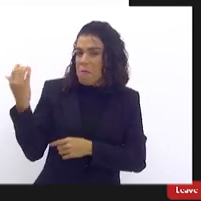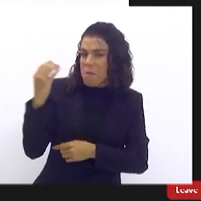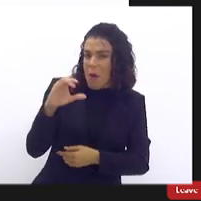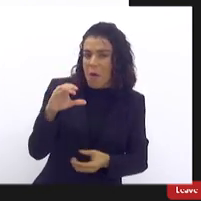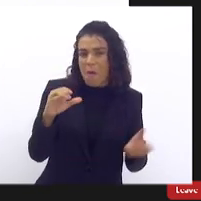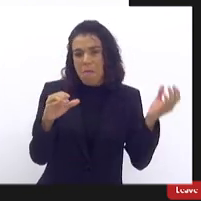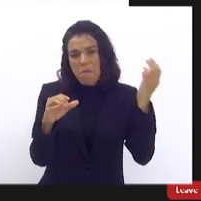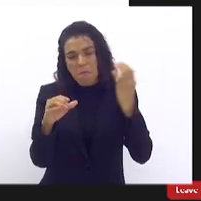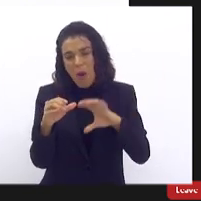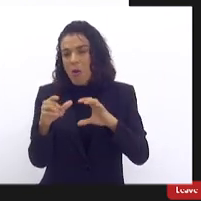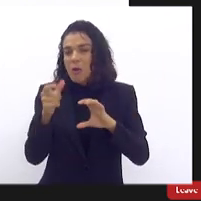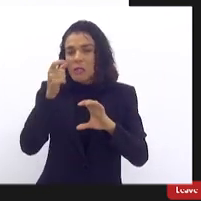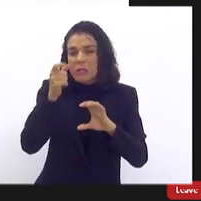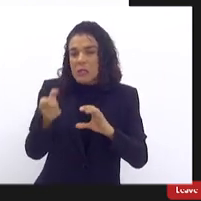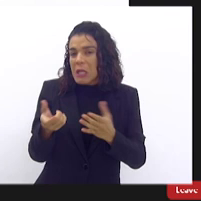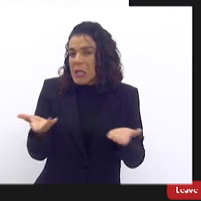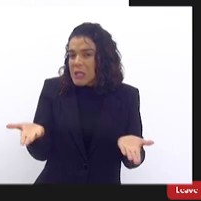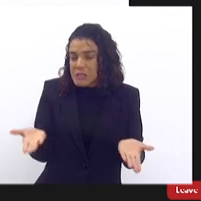aquele interesse.